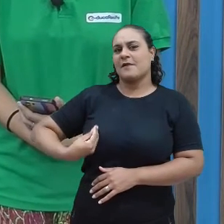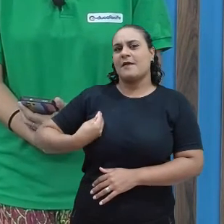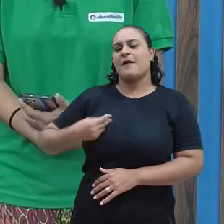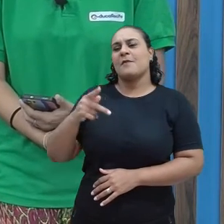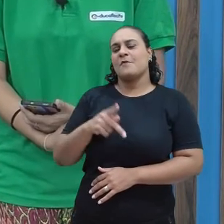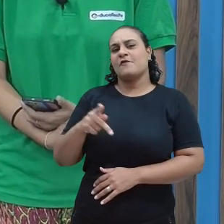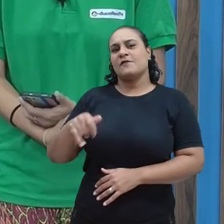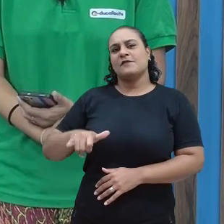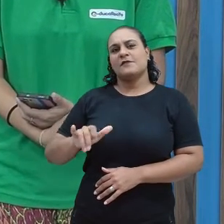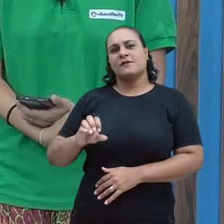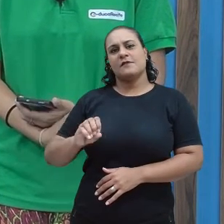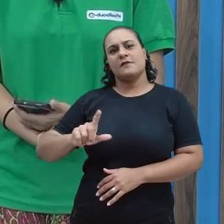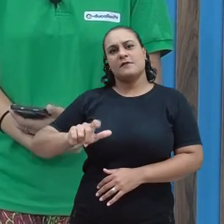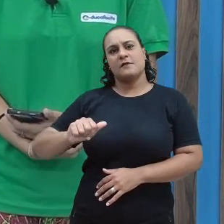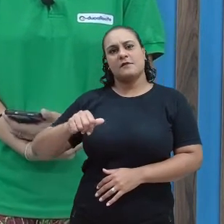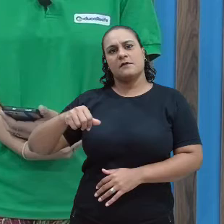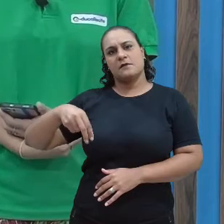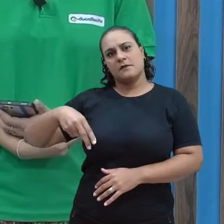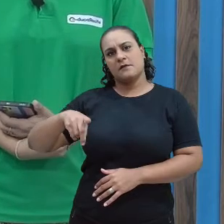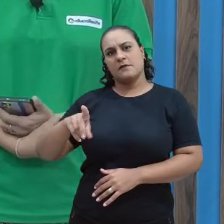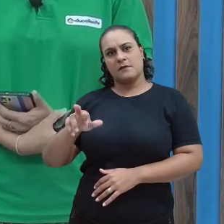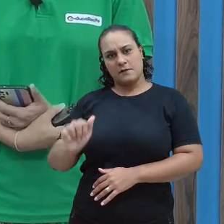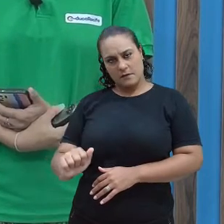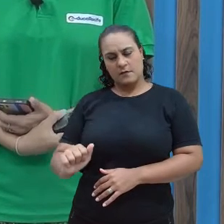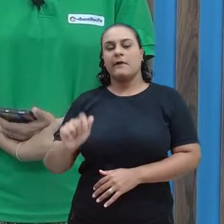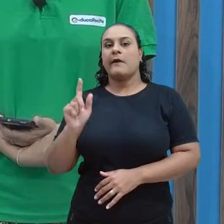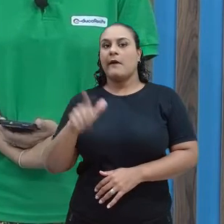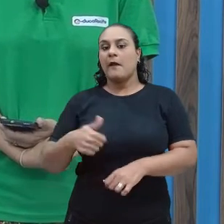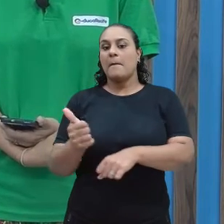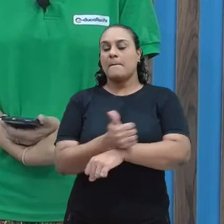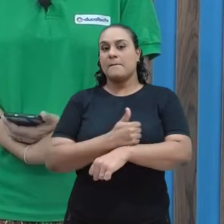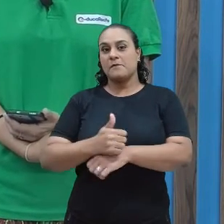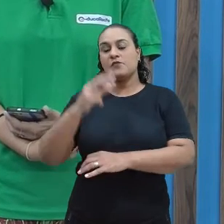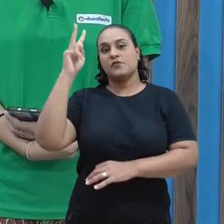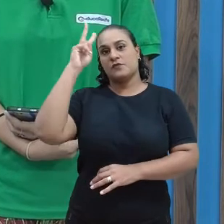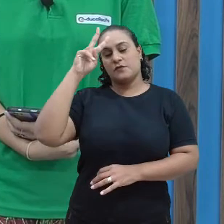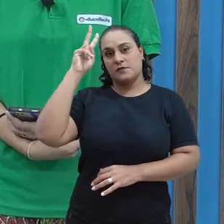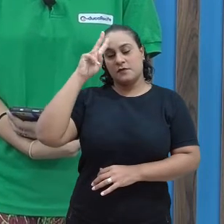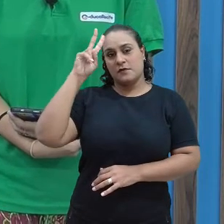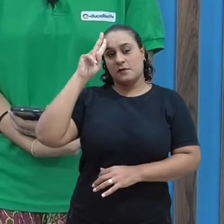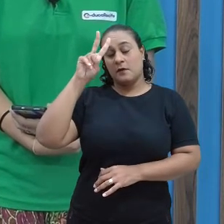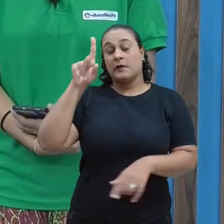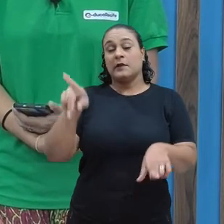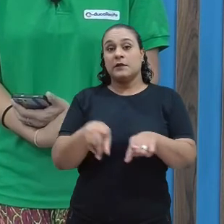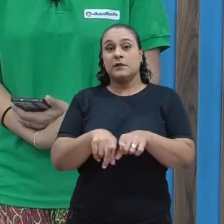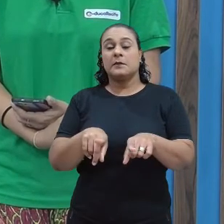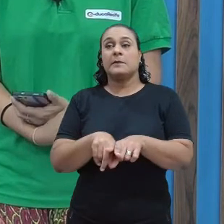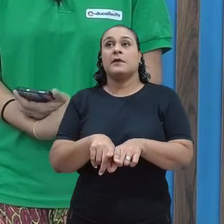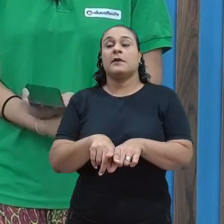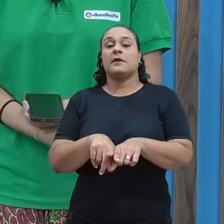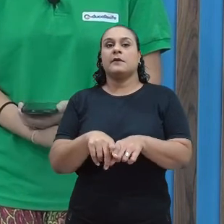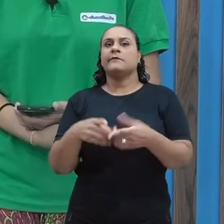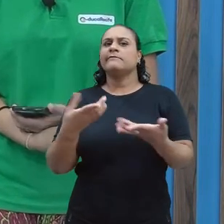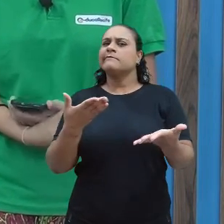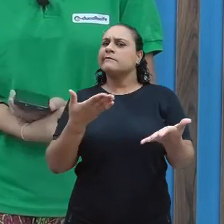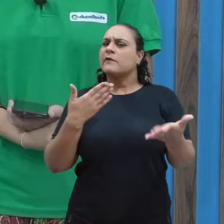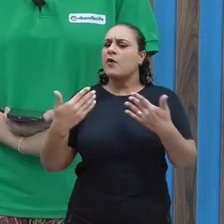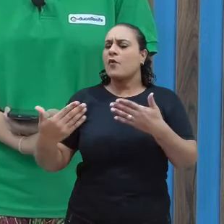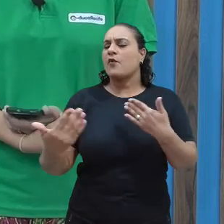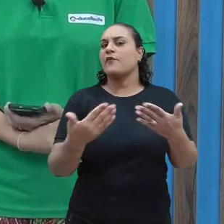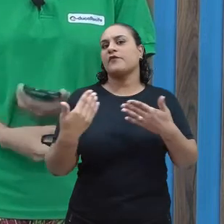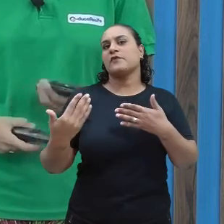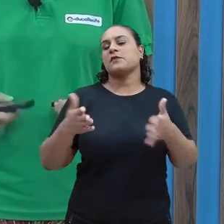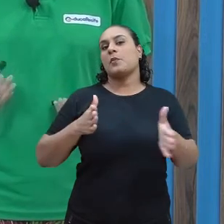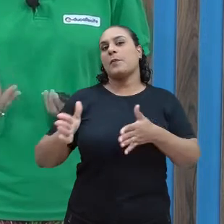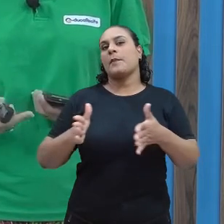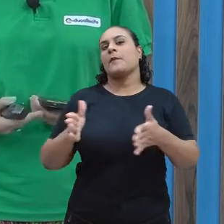Yolanda, né, que também é historiadora, né, que trabalha essas questões também, e vai conversar durante a aula com